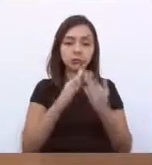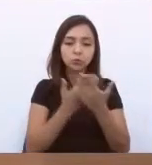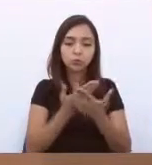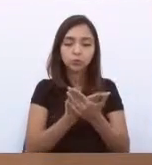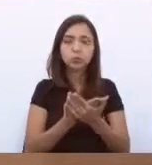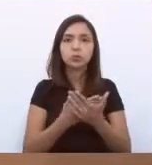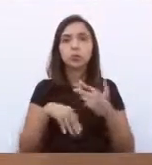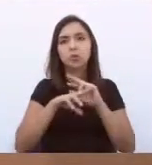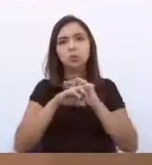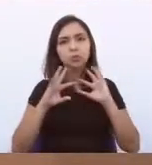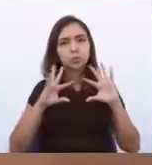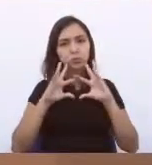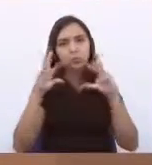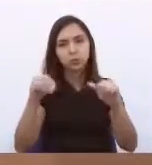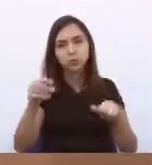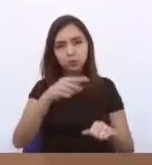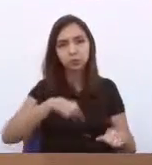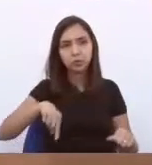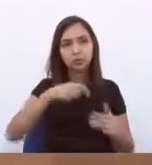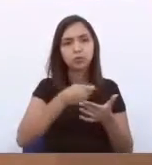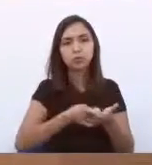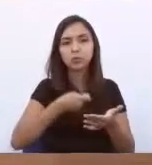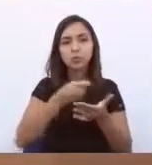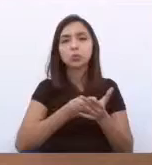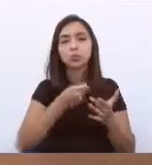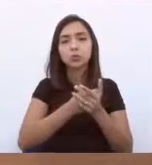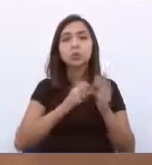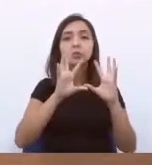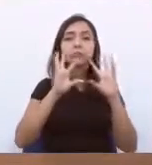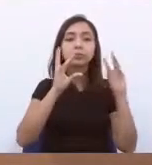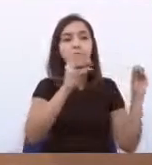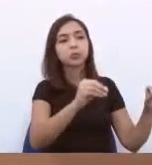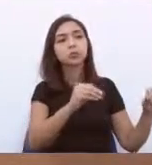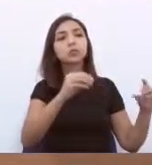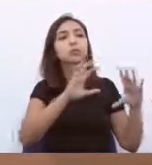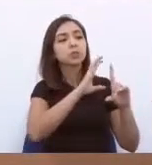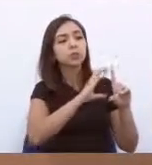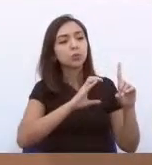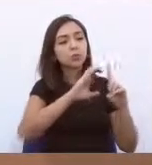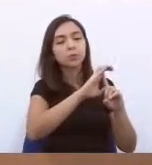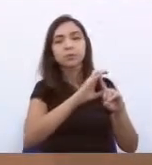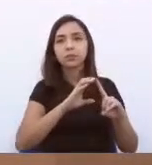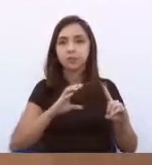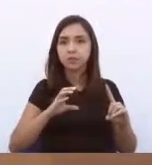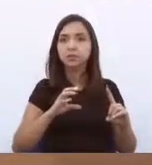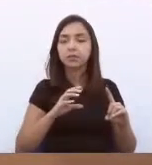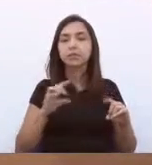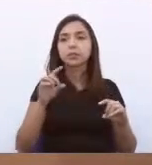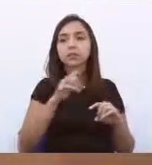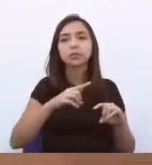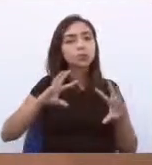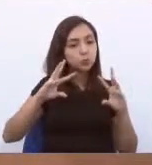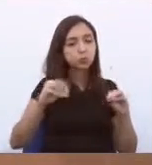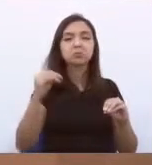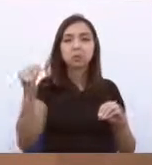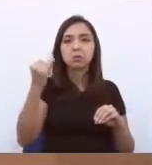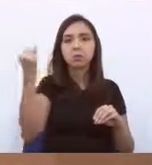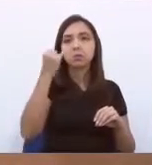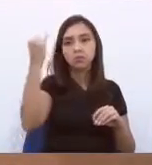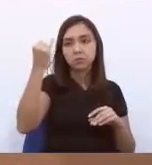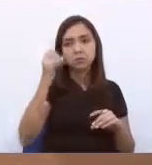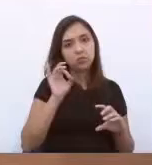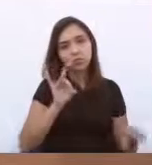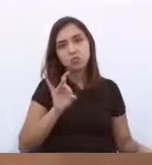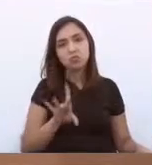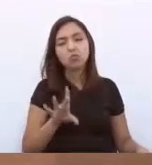escolas. Todos nós sempre lutamos para que a comunidade entrasse dentro da escola e assumisse um papel importante, não